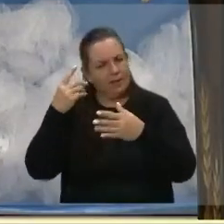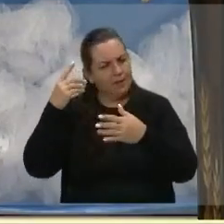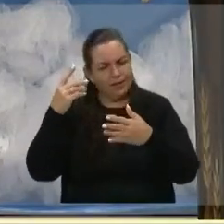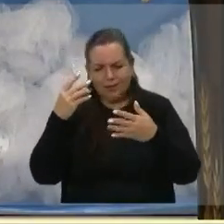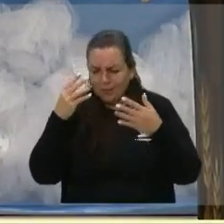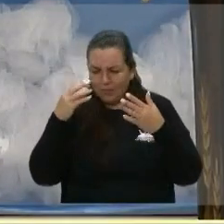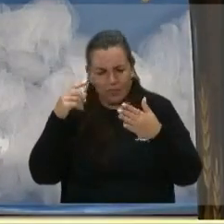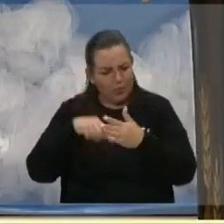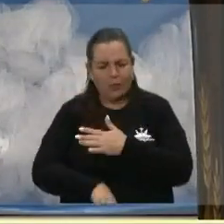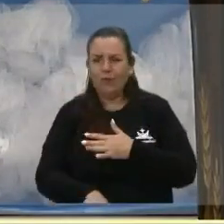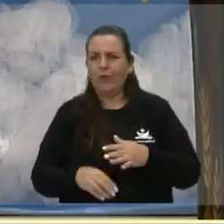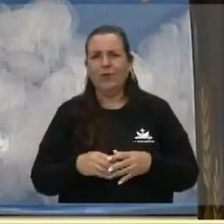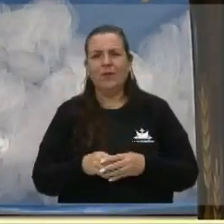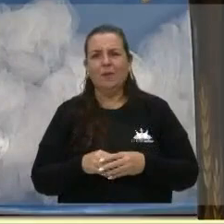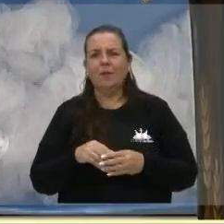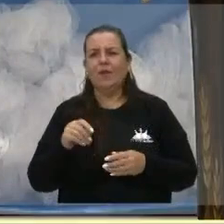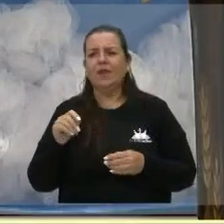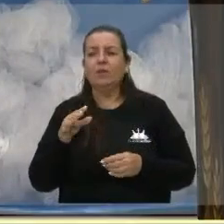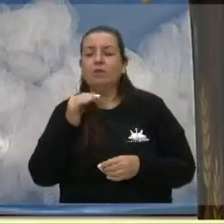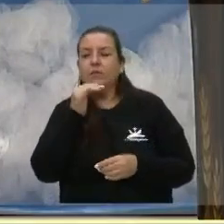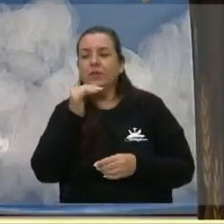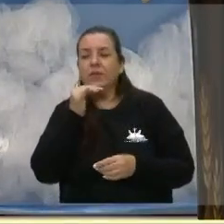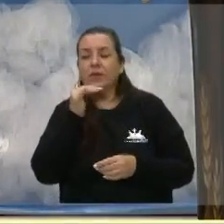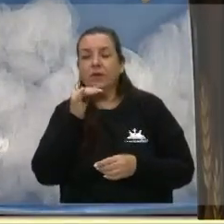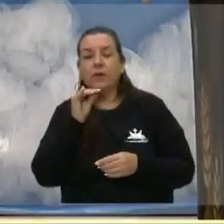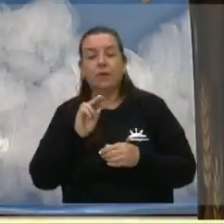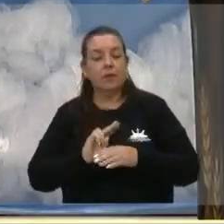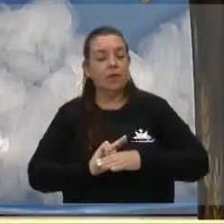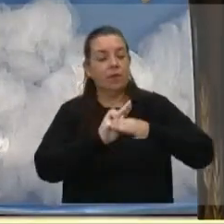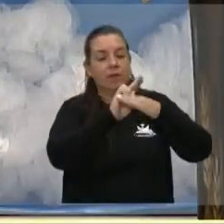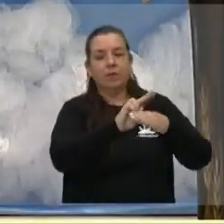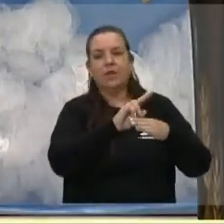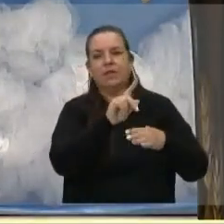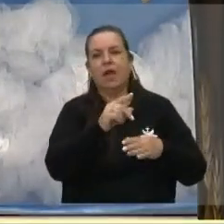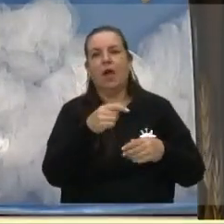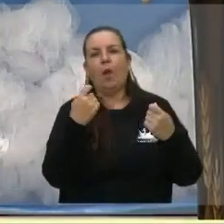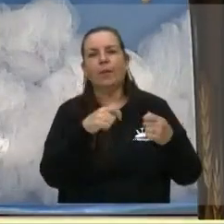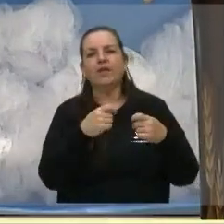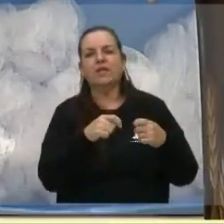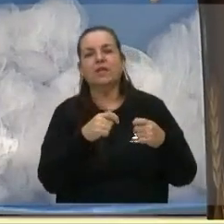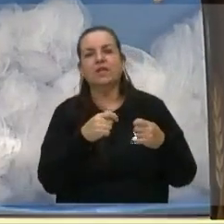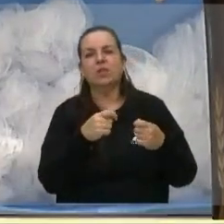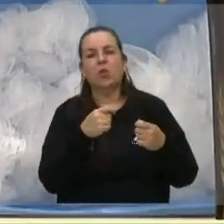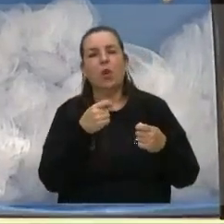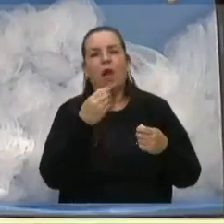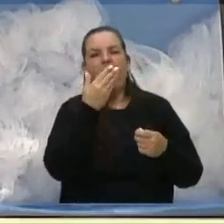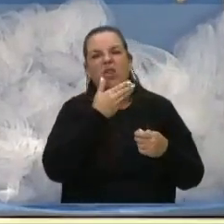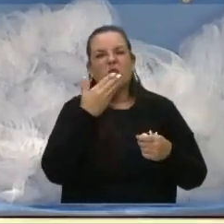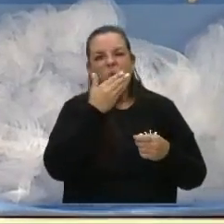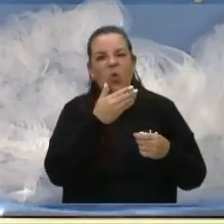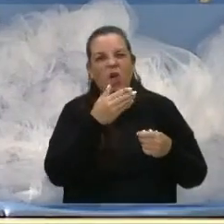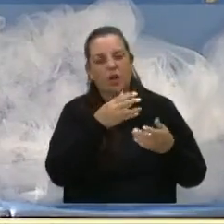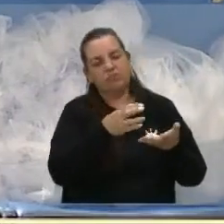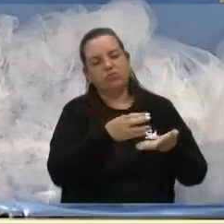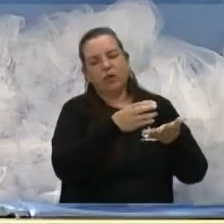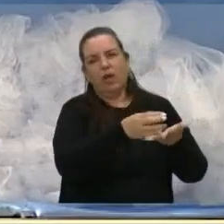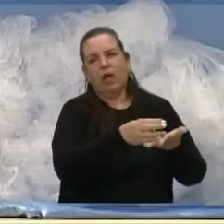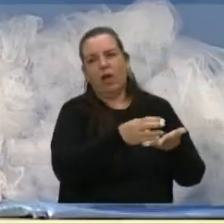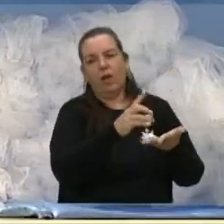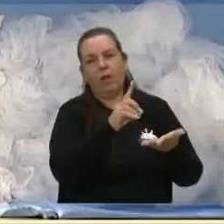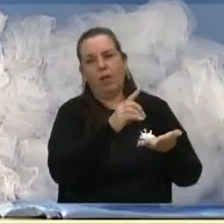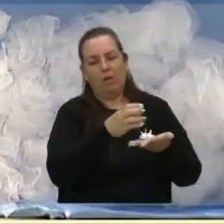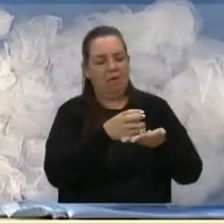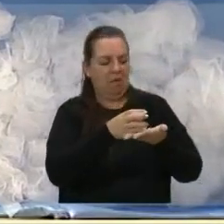É quem vai emprestar uma... Ô vizinho, eu estou precisando de um açúcar. Não vai dar